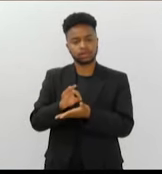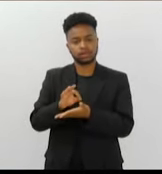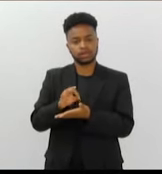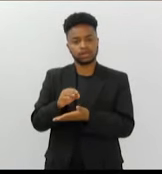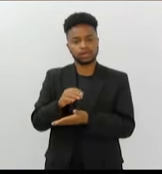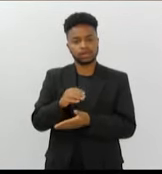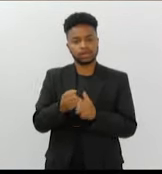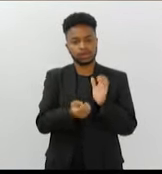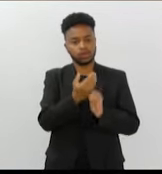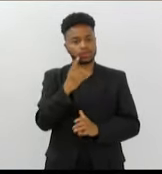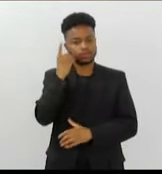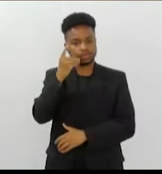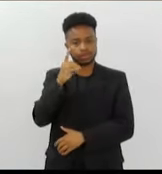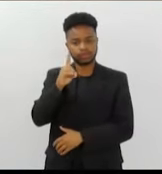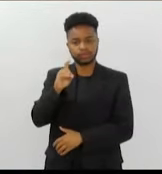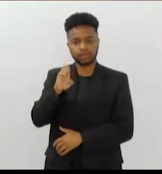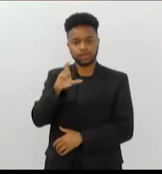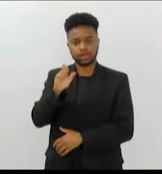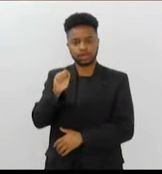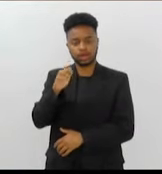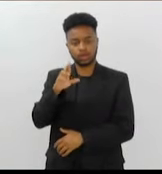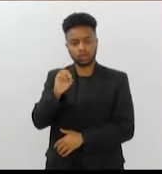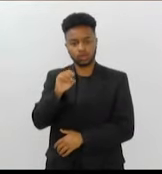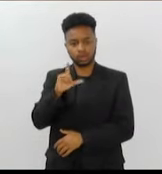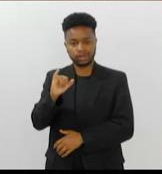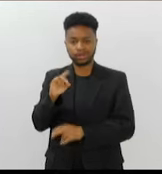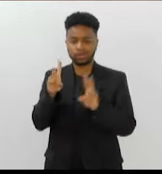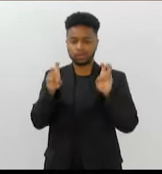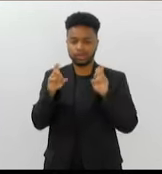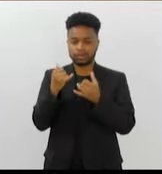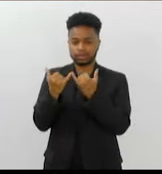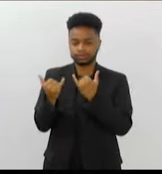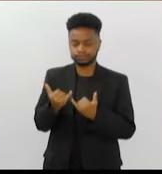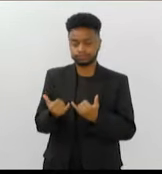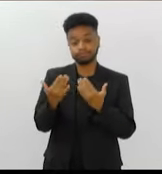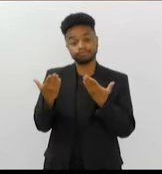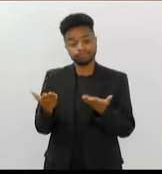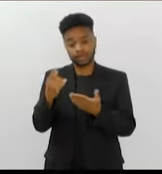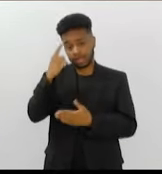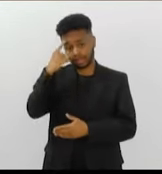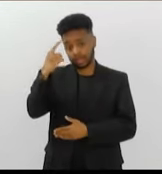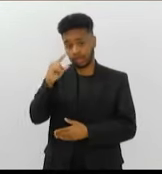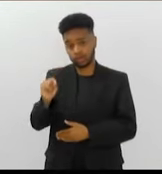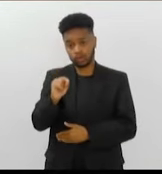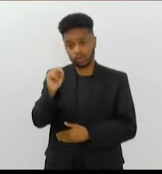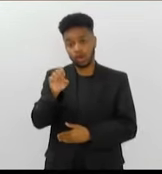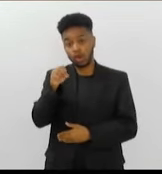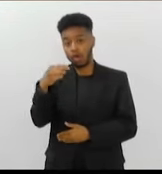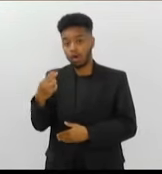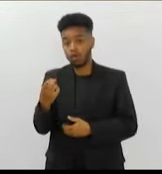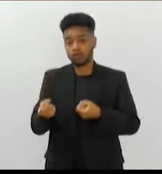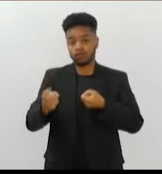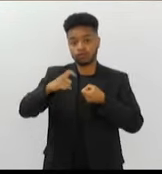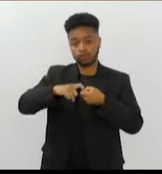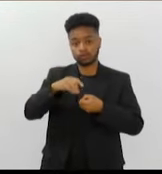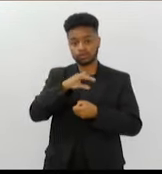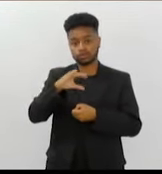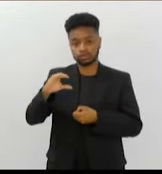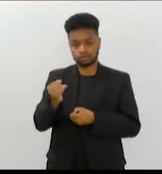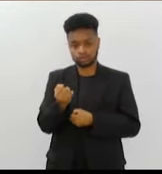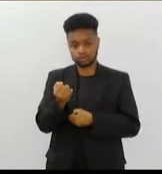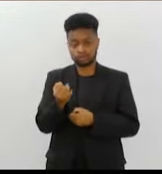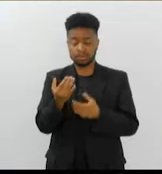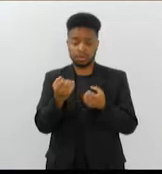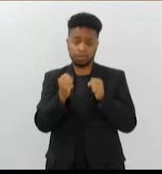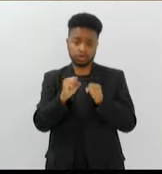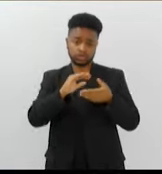Laroli, similar à matéria. E aí, a ideia aqui era ou devolver a CCJ... Melhor retirar para a gente